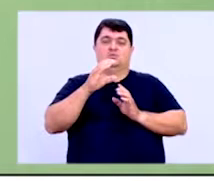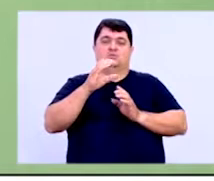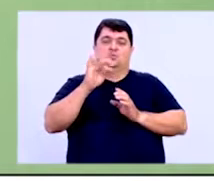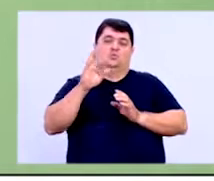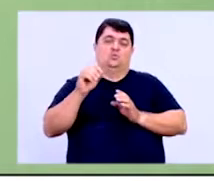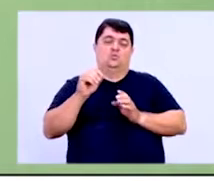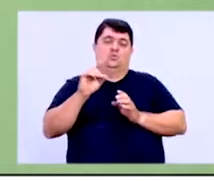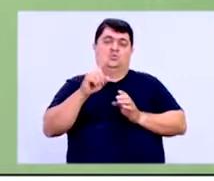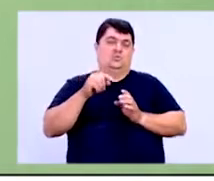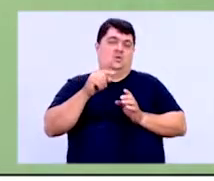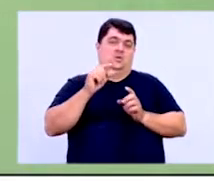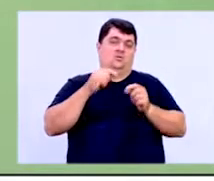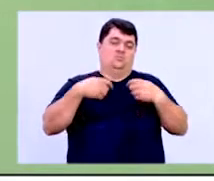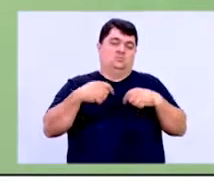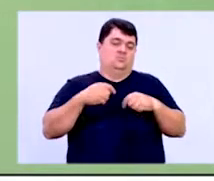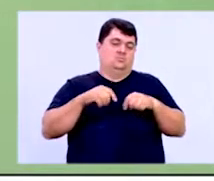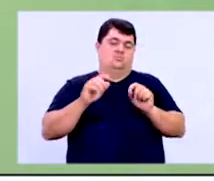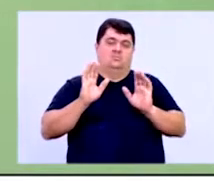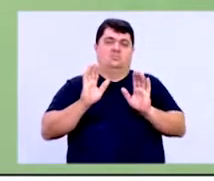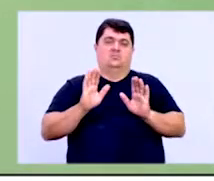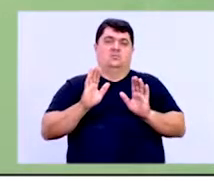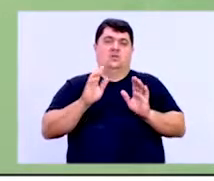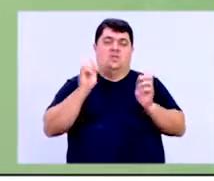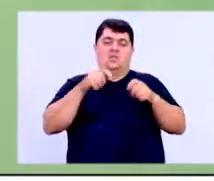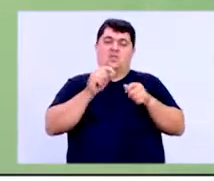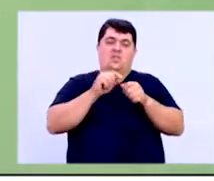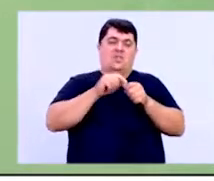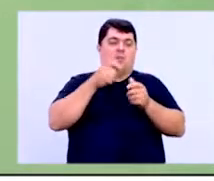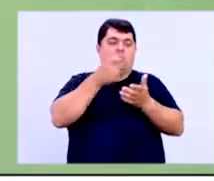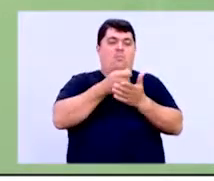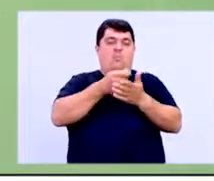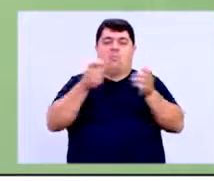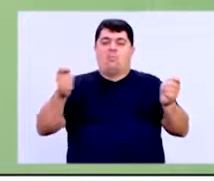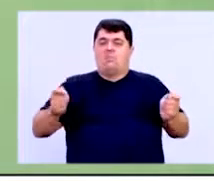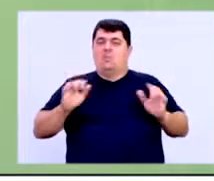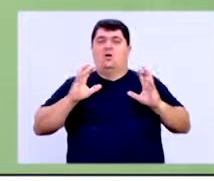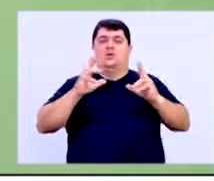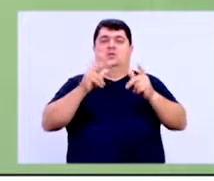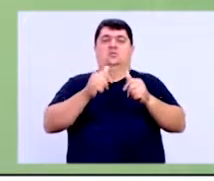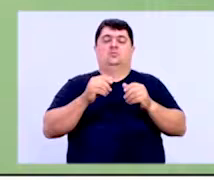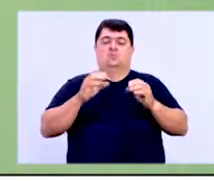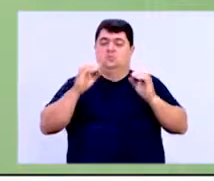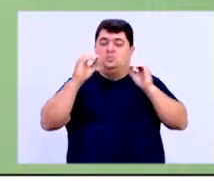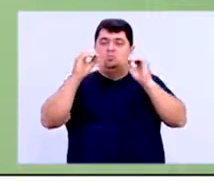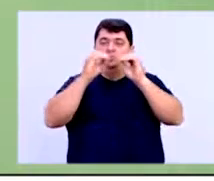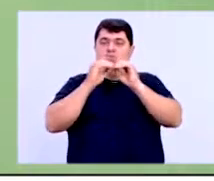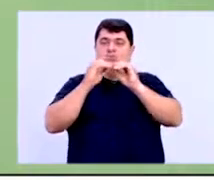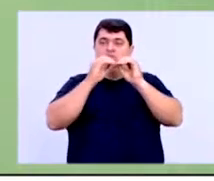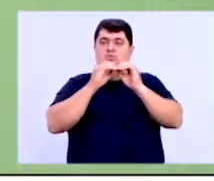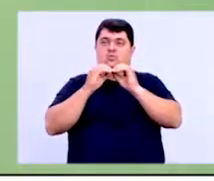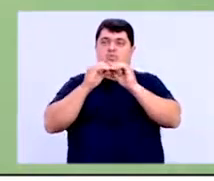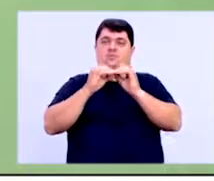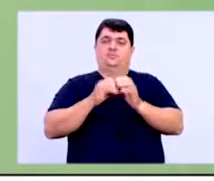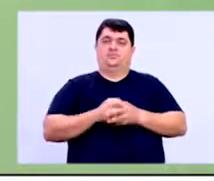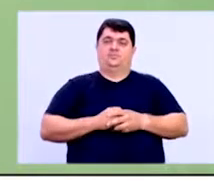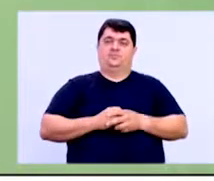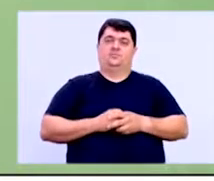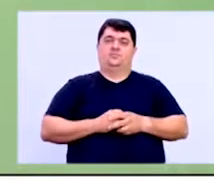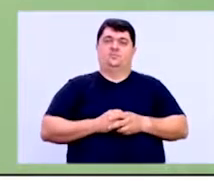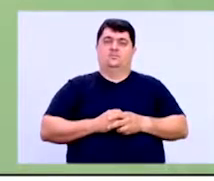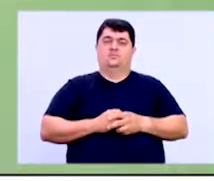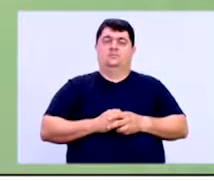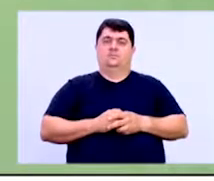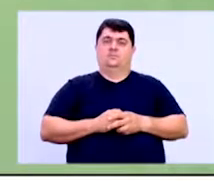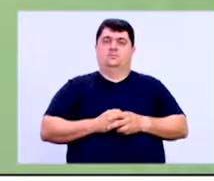sobrar é o que vai sobrar para me cobrir minhas despesas e obter um lucro em cima daquelas vendas. Isso